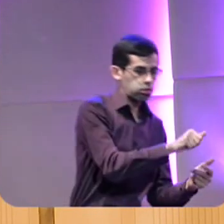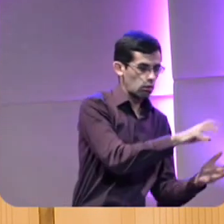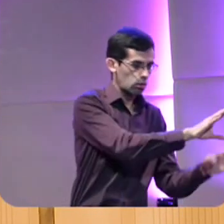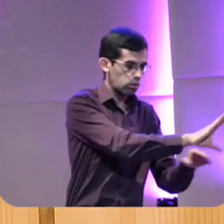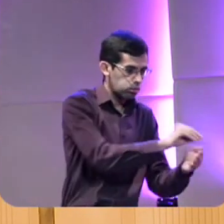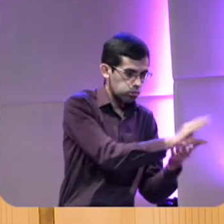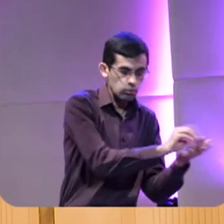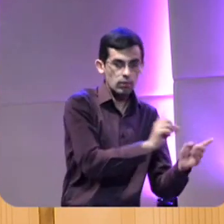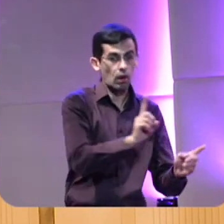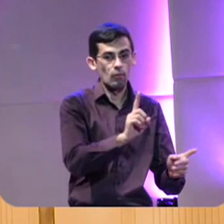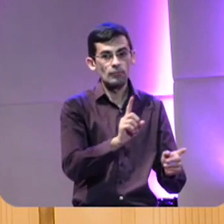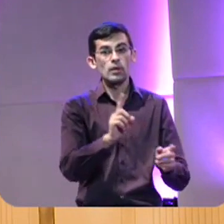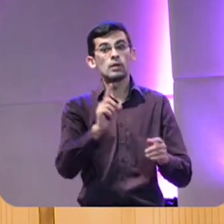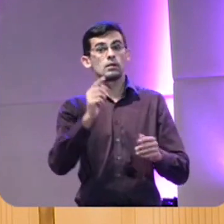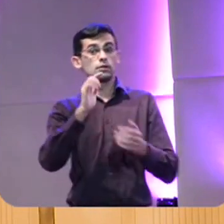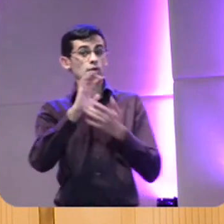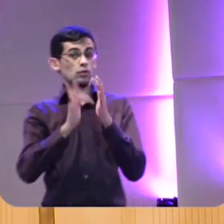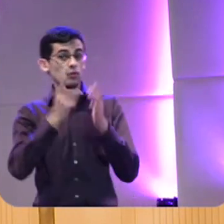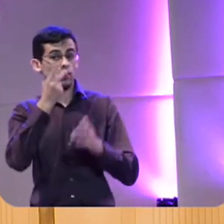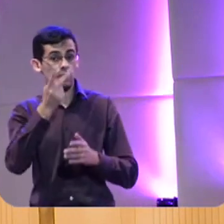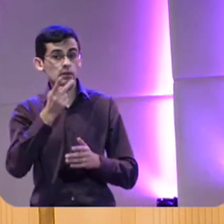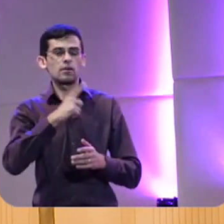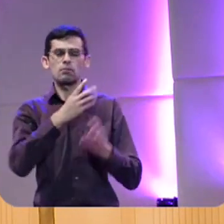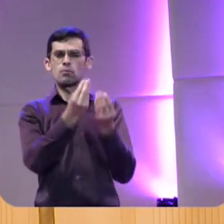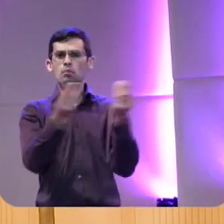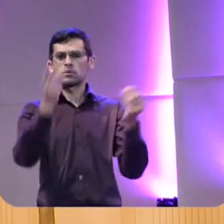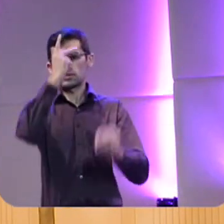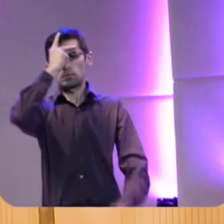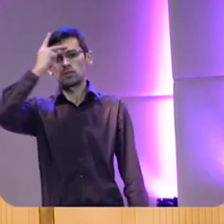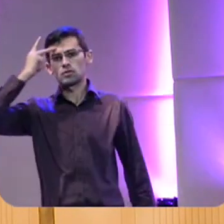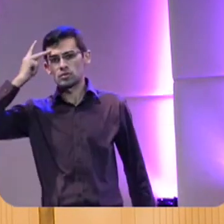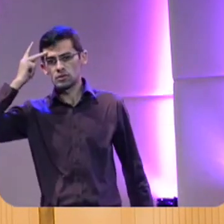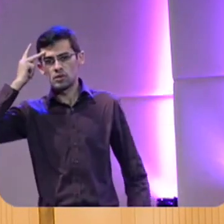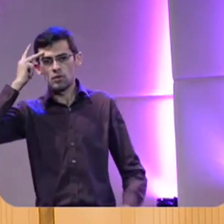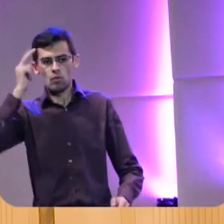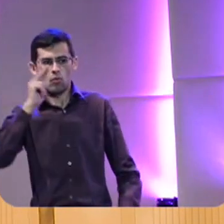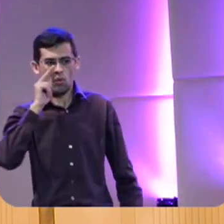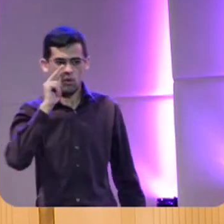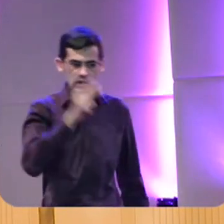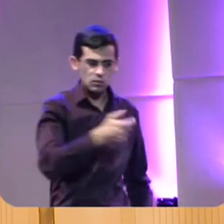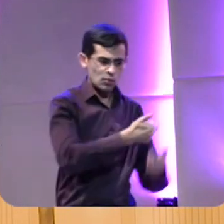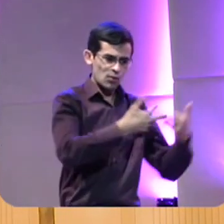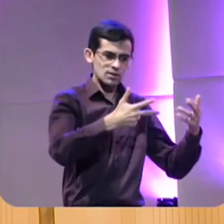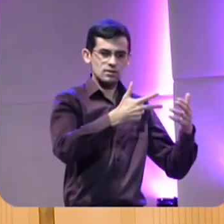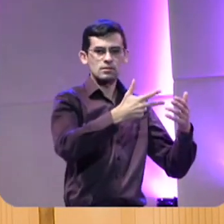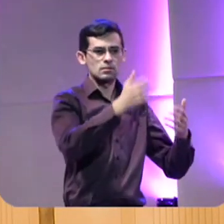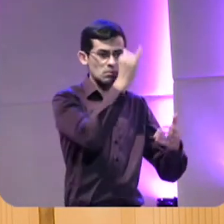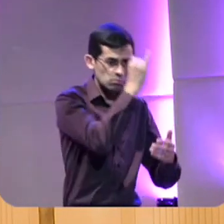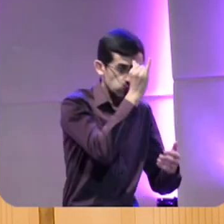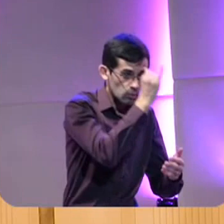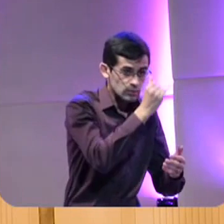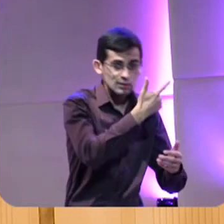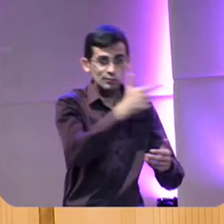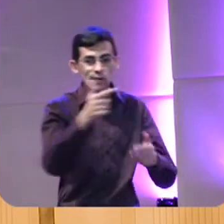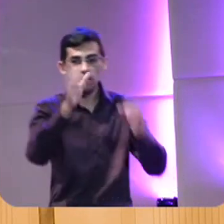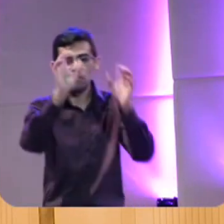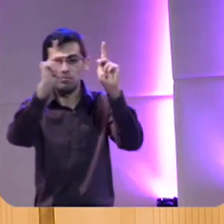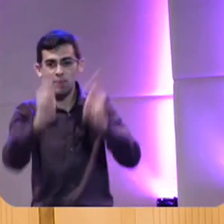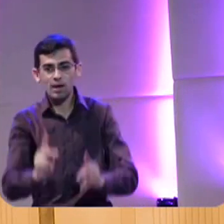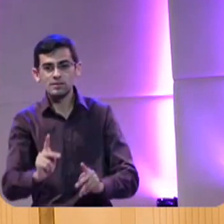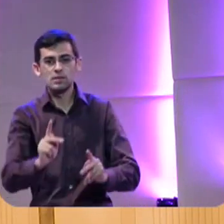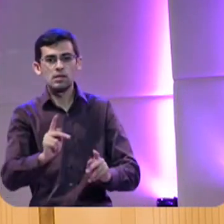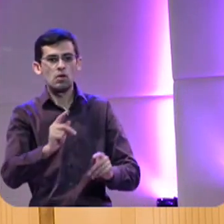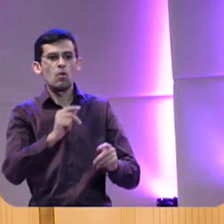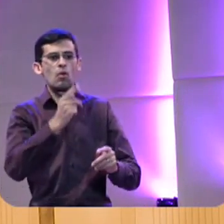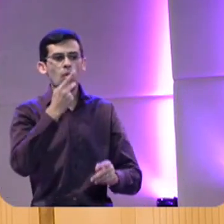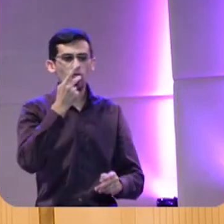conduta dele. Por isso ele diz, olha, tem muita gente olhando a periferia e não tem paz. Está olhando se tem religião, se não